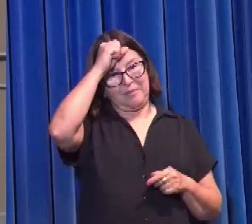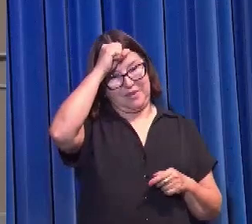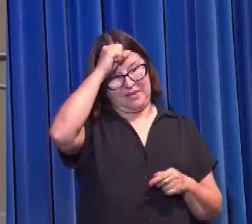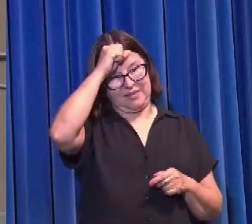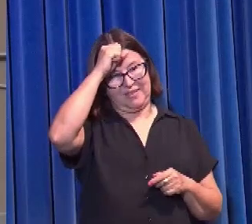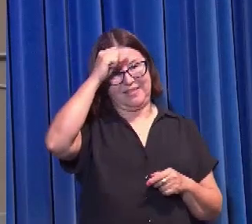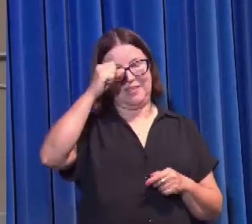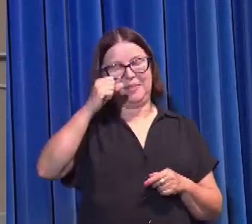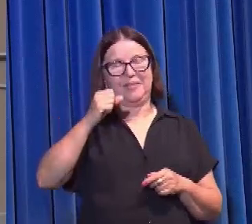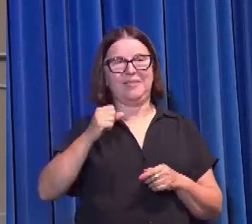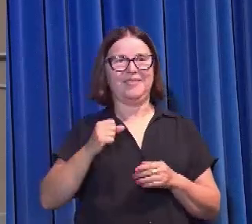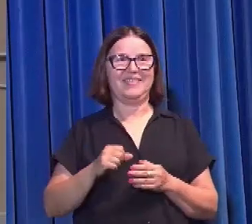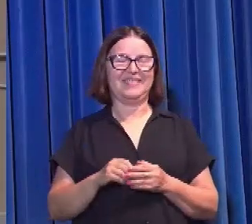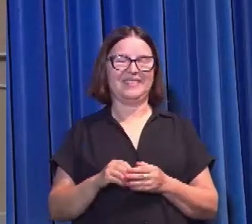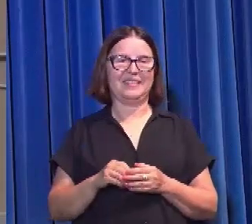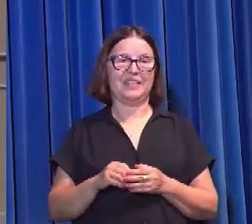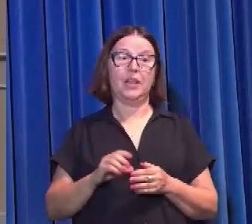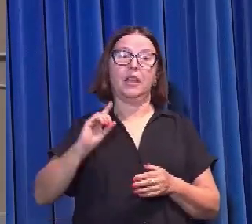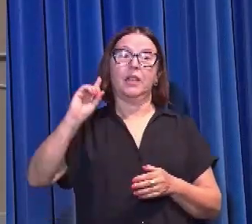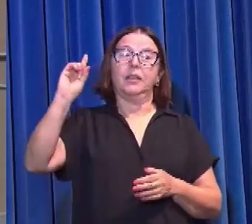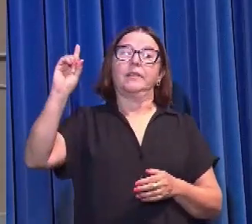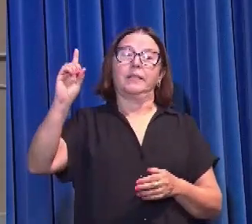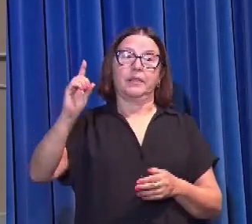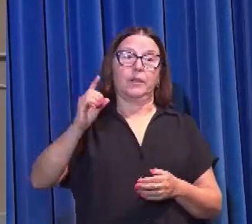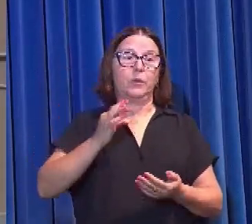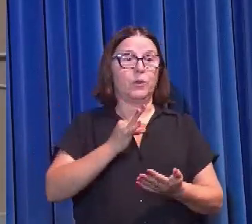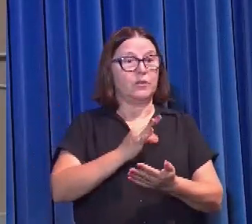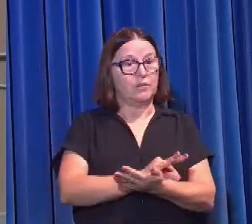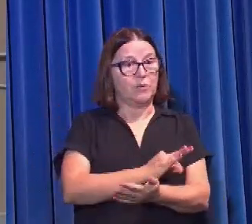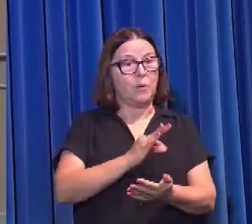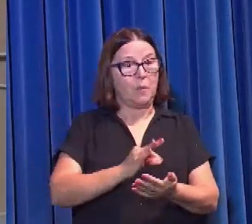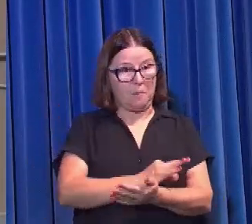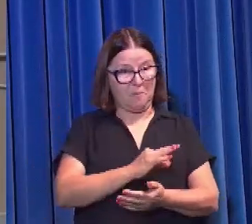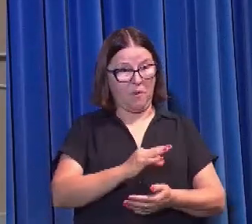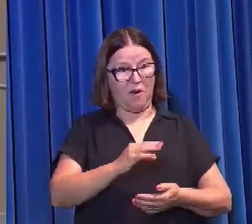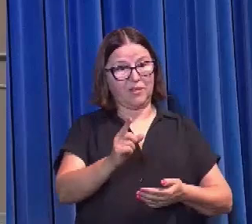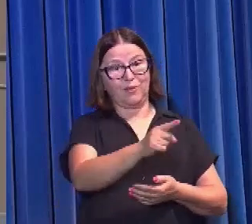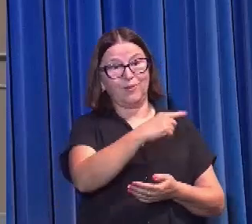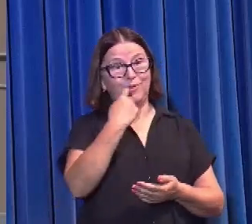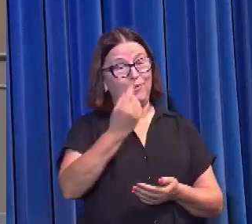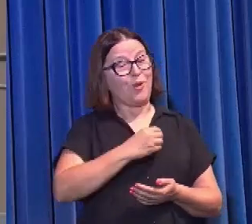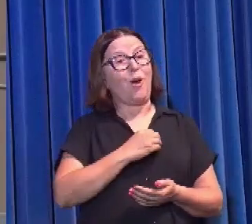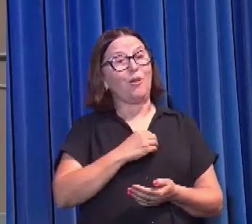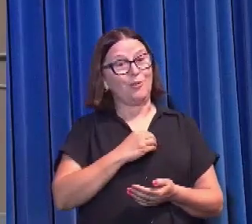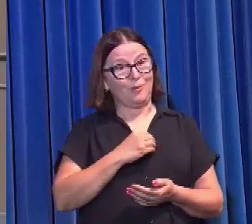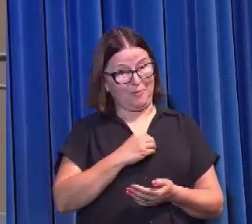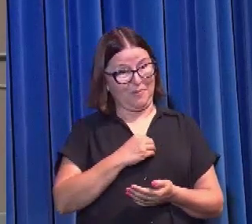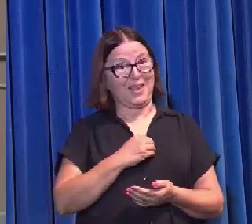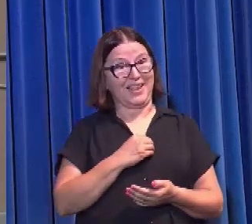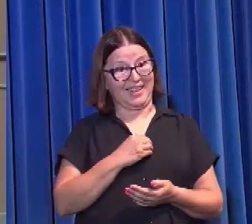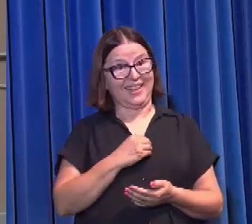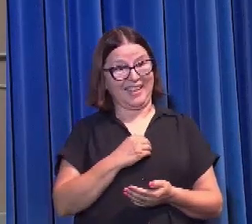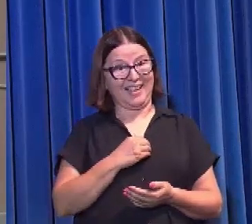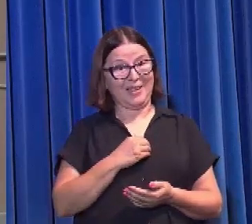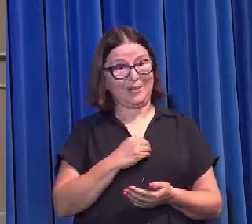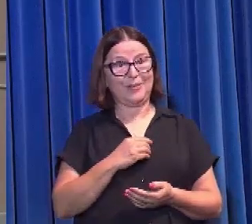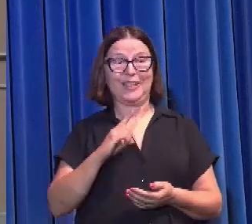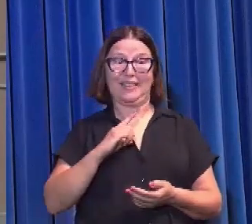Imagina o tanto que Deus é longânimo. Suportar o seu pecado. Desde que você nasceu, você peca todo dia contra Ele.